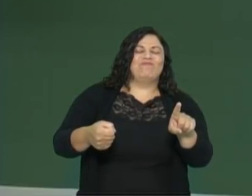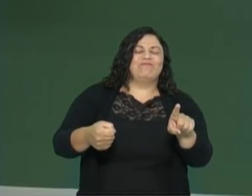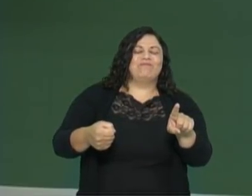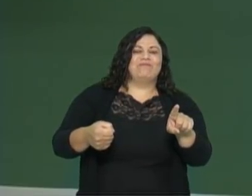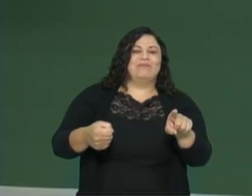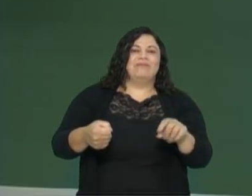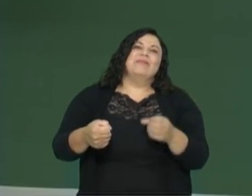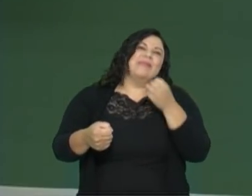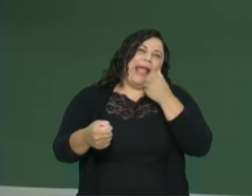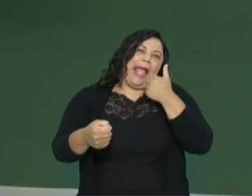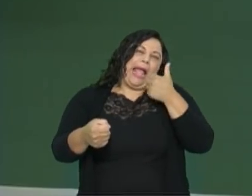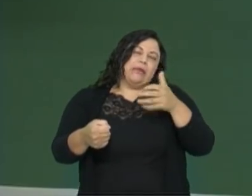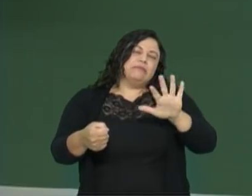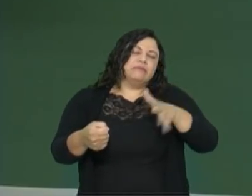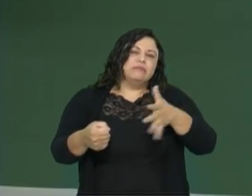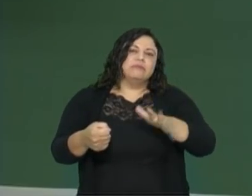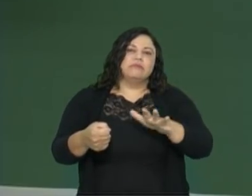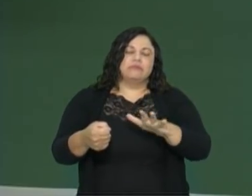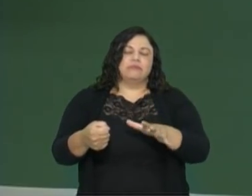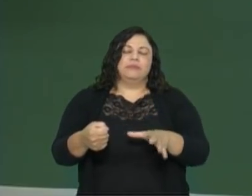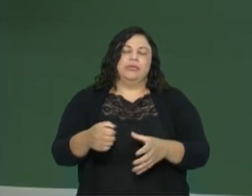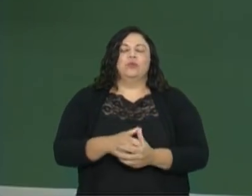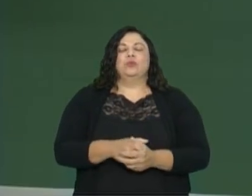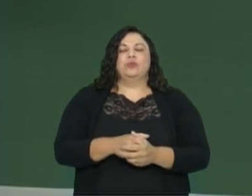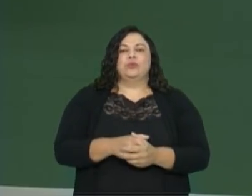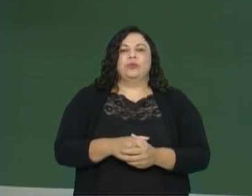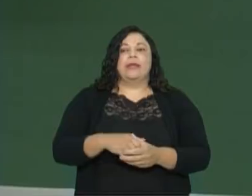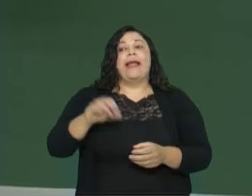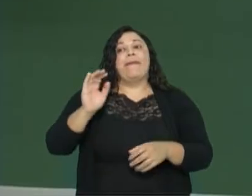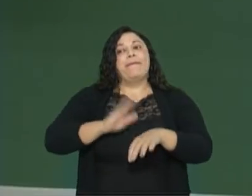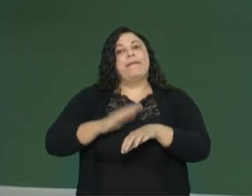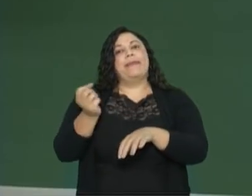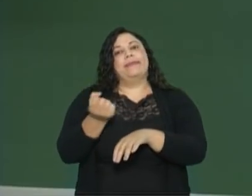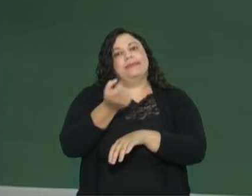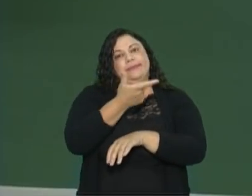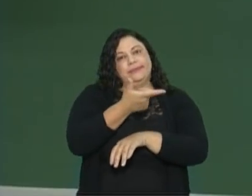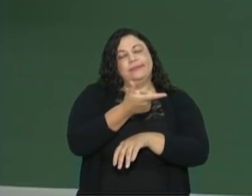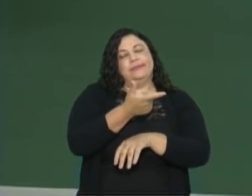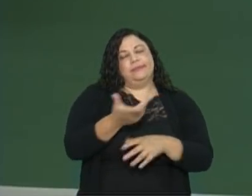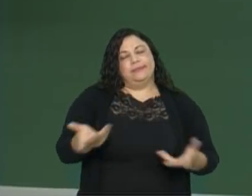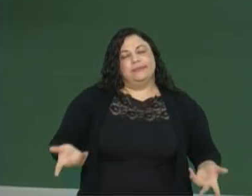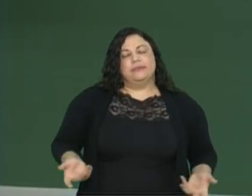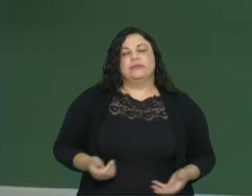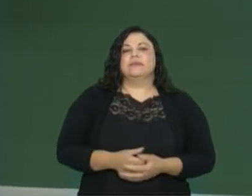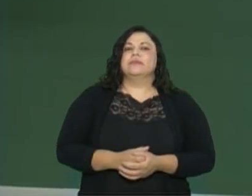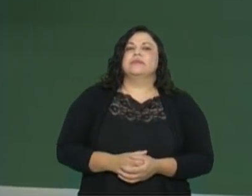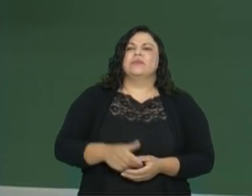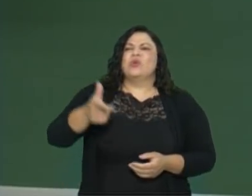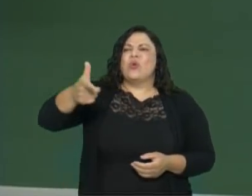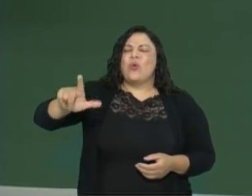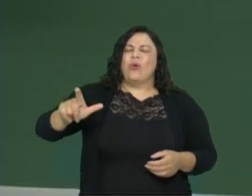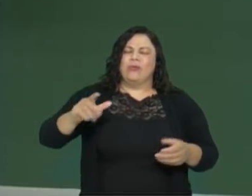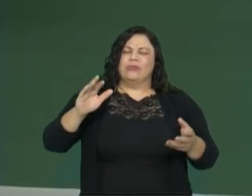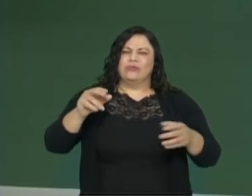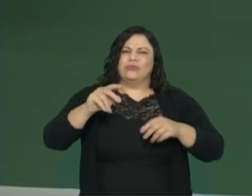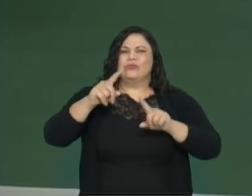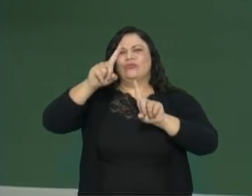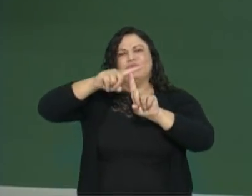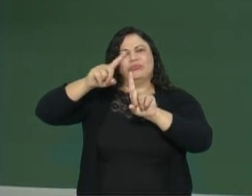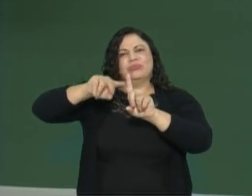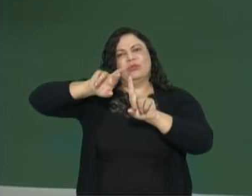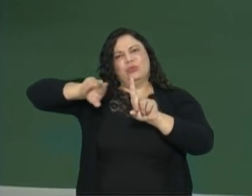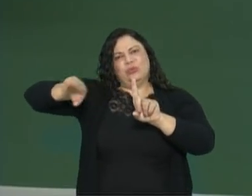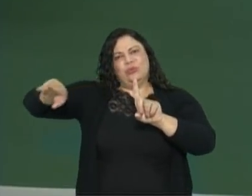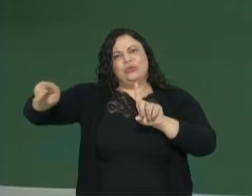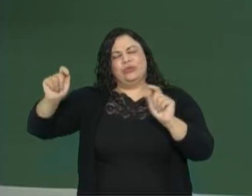metálica. Se você pudesse usar uma panela de enxofre, menos ainda. Entende? Por quê? Porque o enxofre é